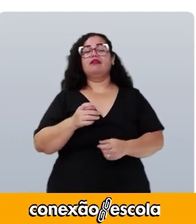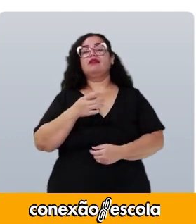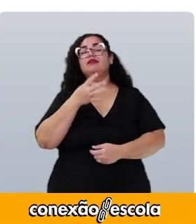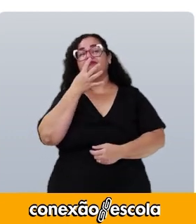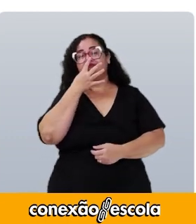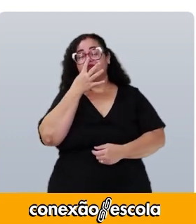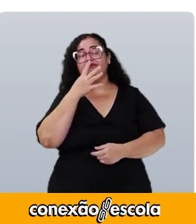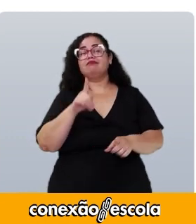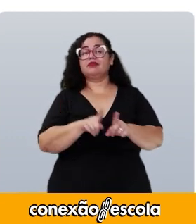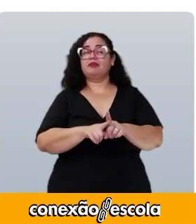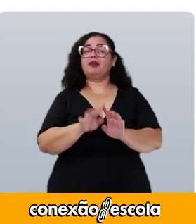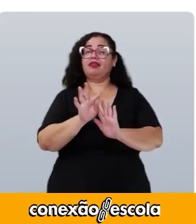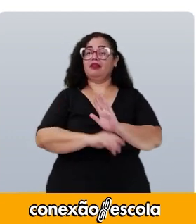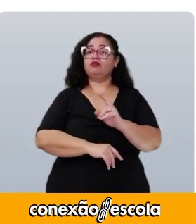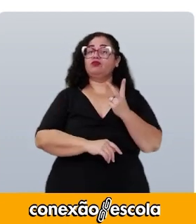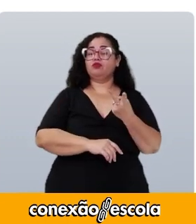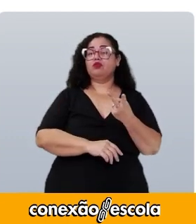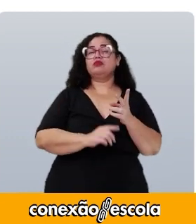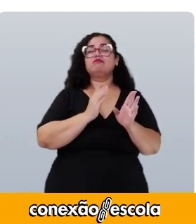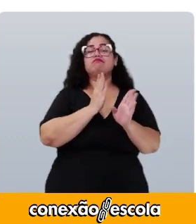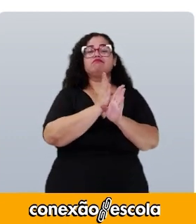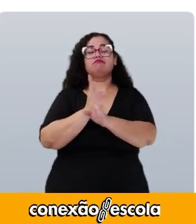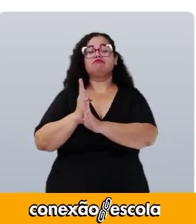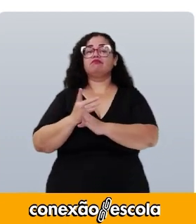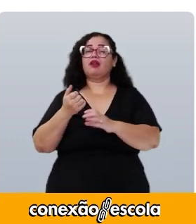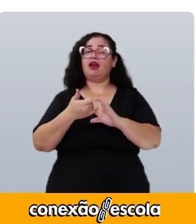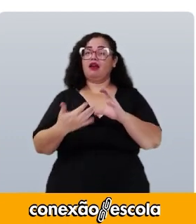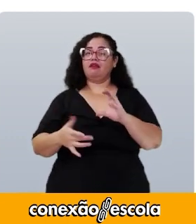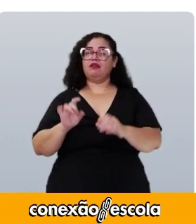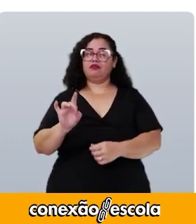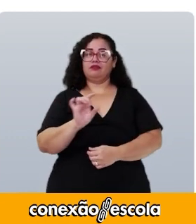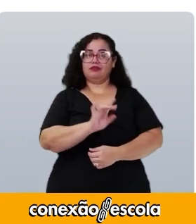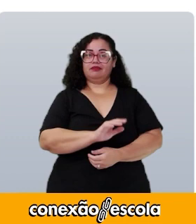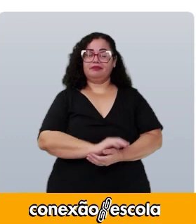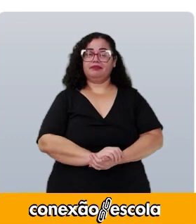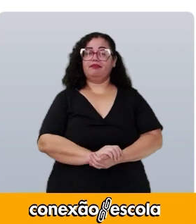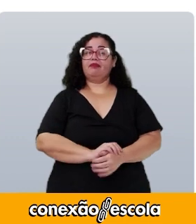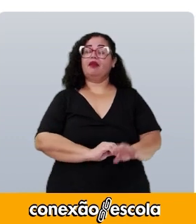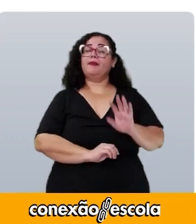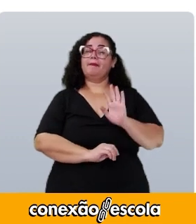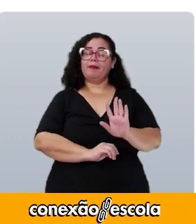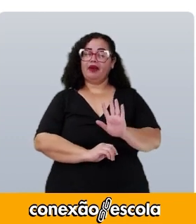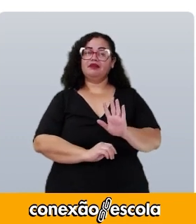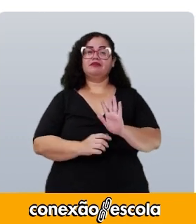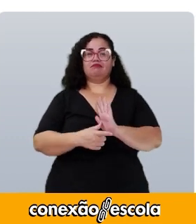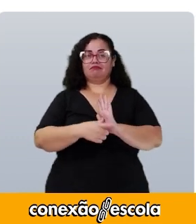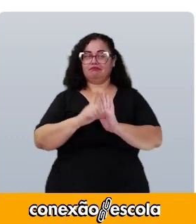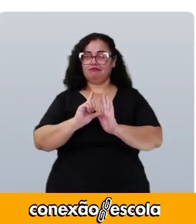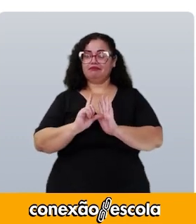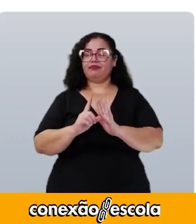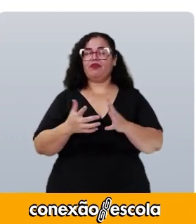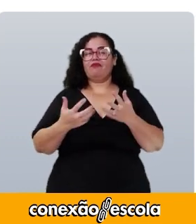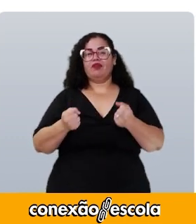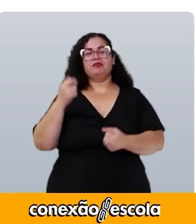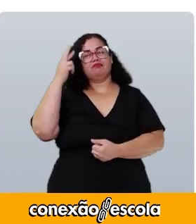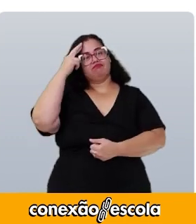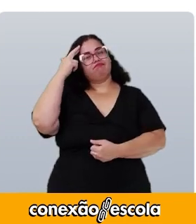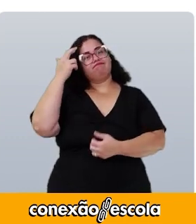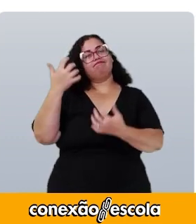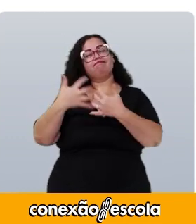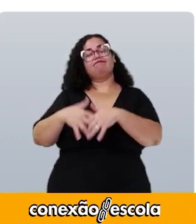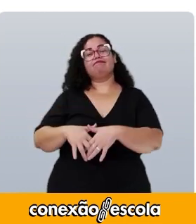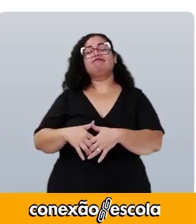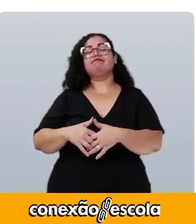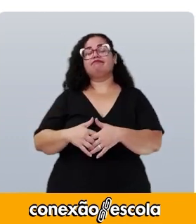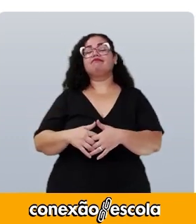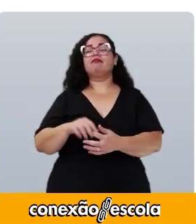apreciar dois textos e identificar as suas características. Mas antes de fazermos tudo isso, vamos refletir um